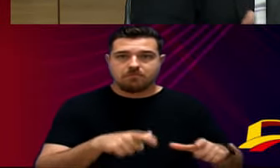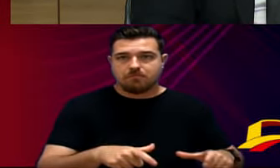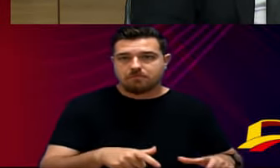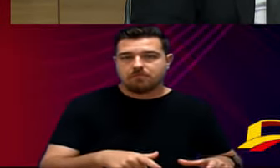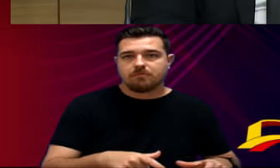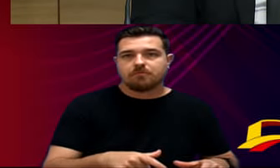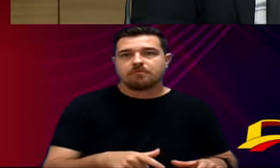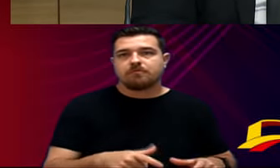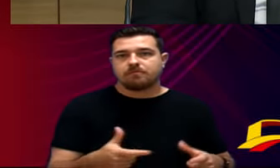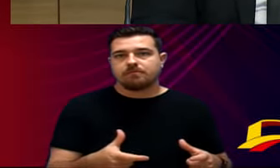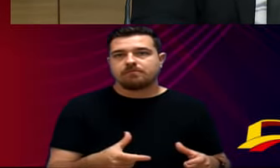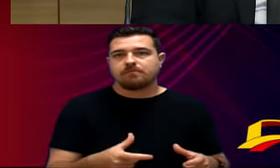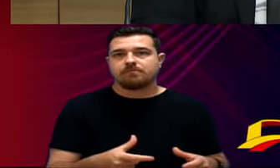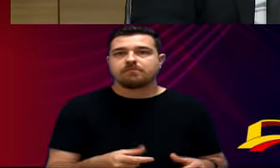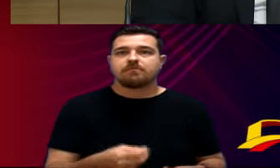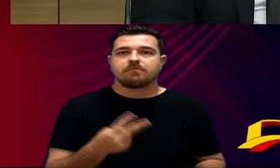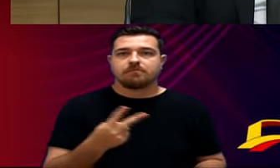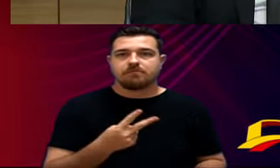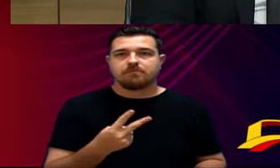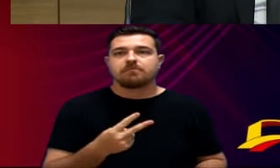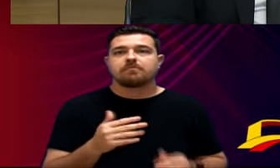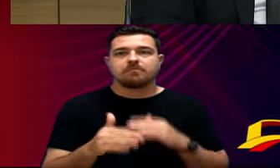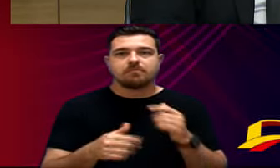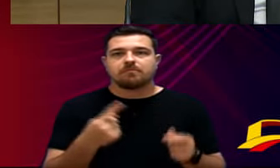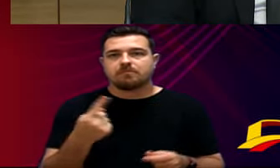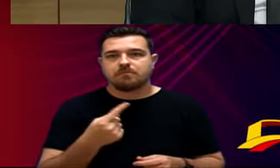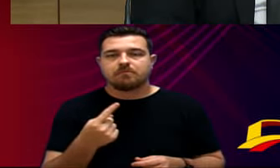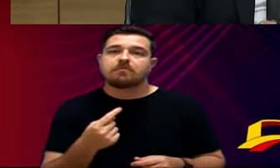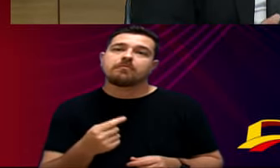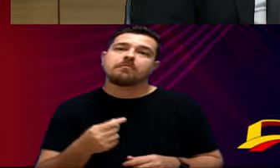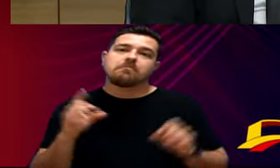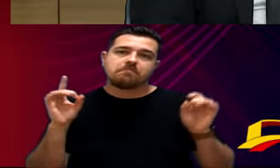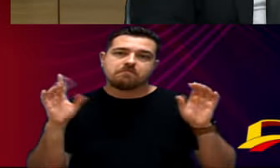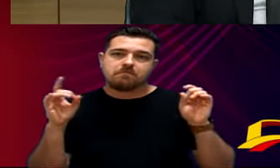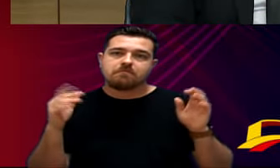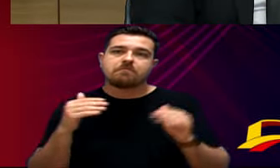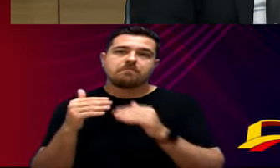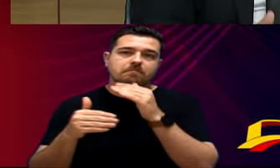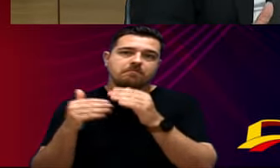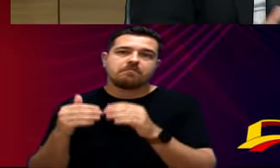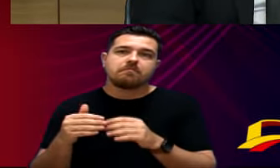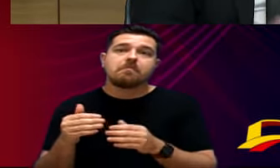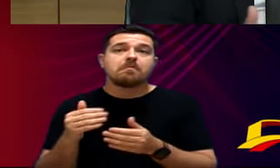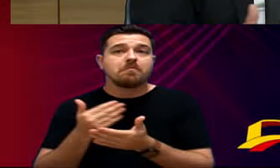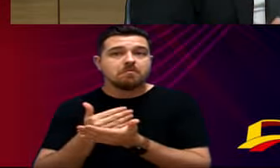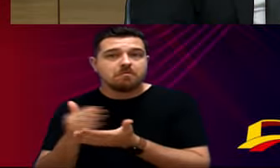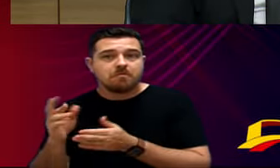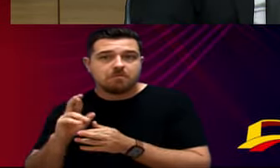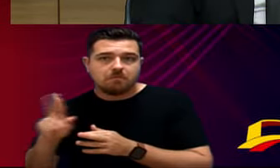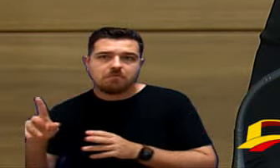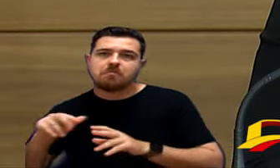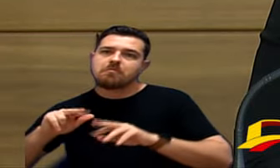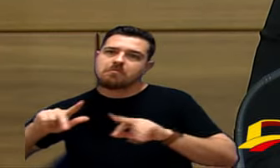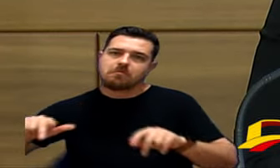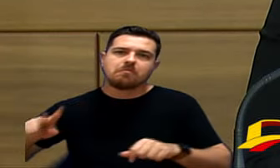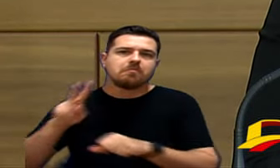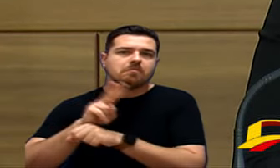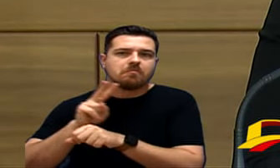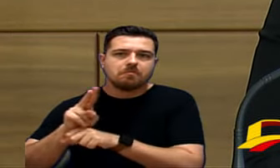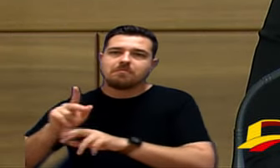né começa com guarda segunda classe guarda primeira classe classe especial classe distinta hoje inspetor